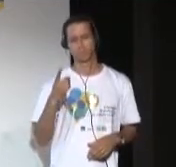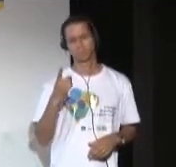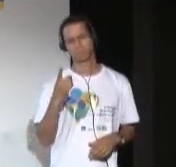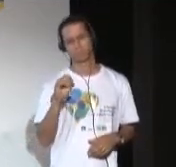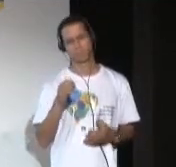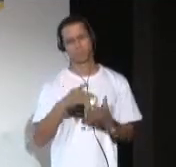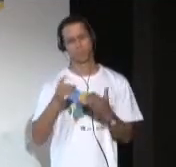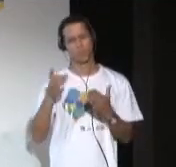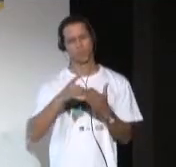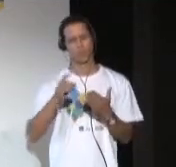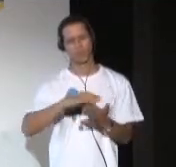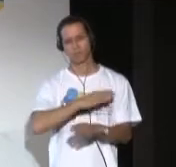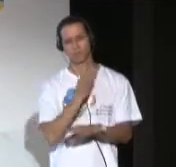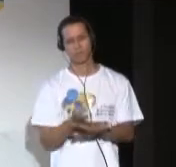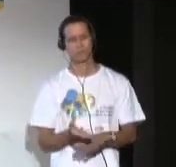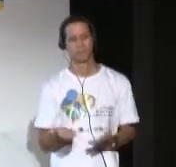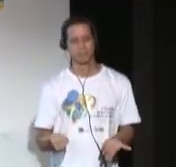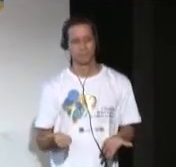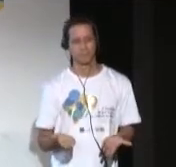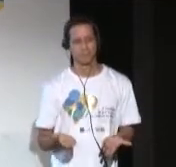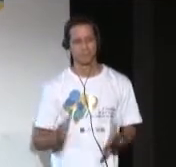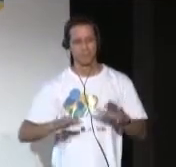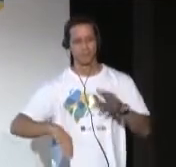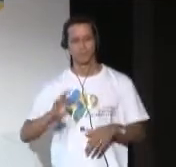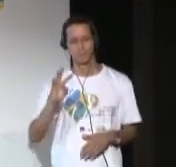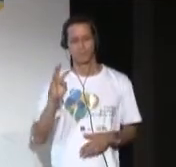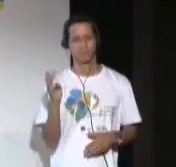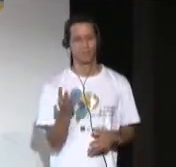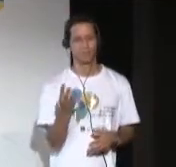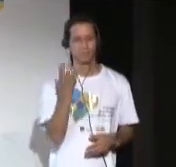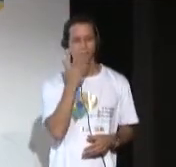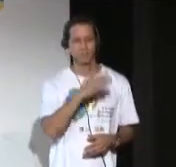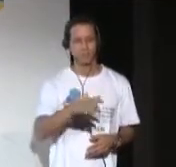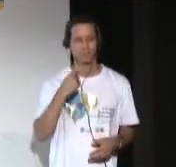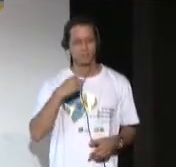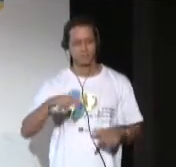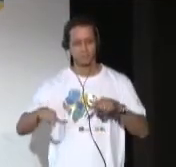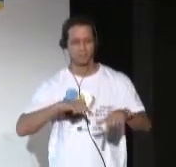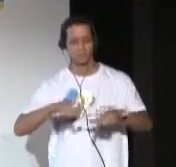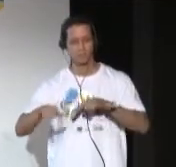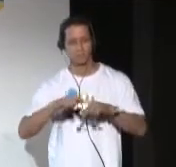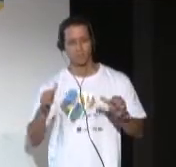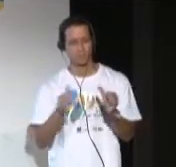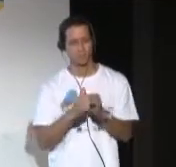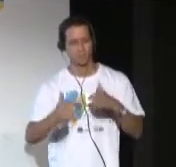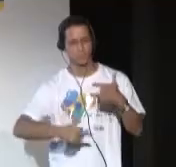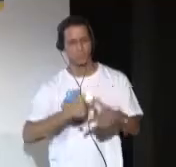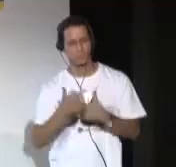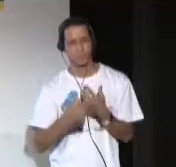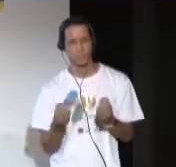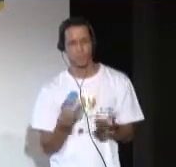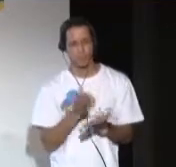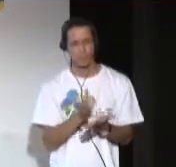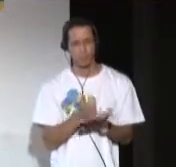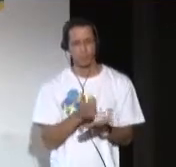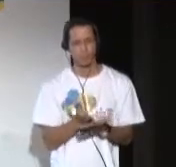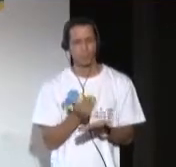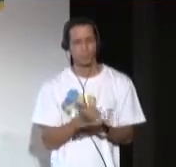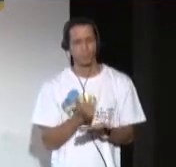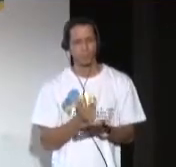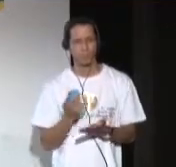mas às vezes são 4 crianças que trabalham juntas. Esse é um problema socioemocional. Como dividir